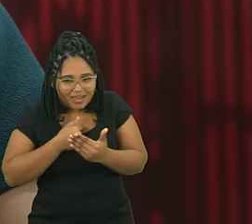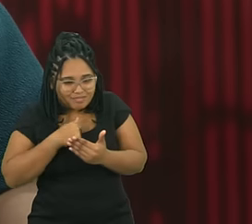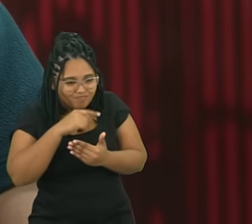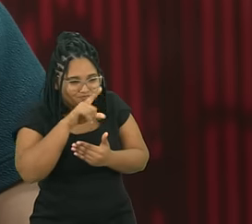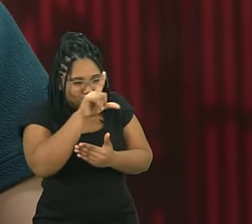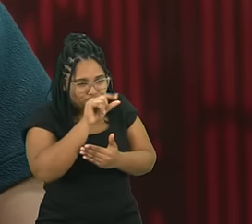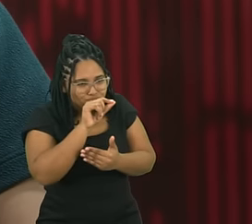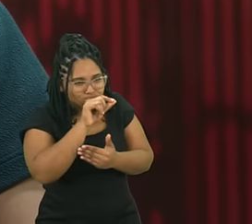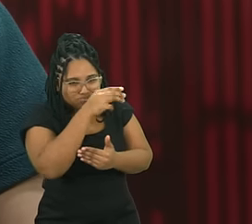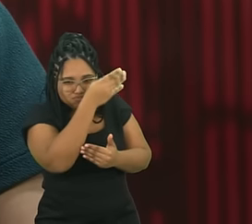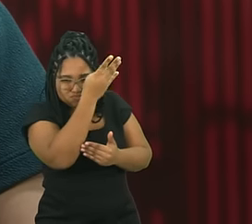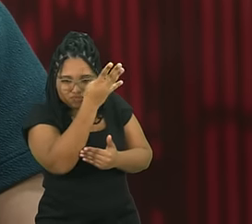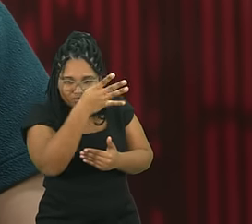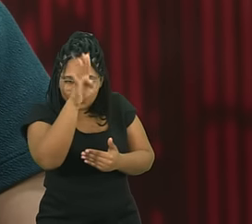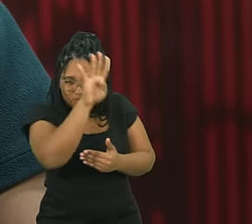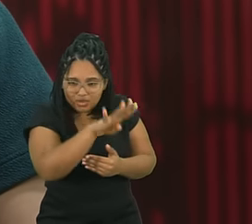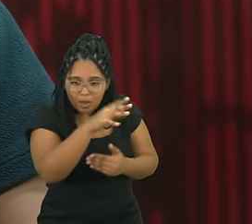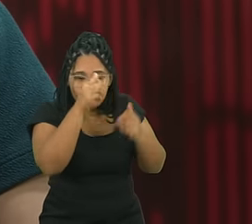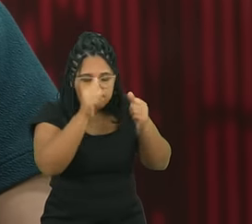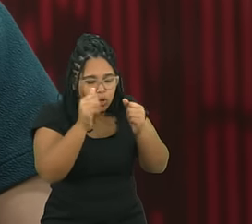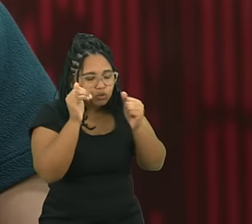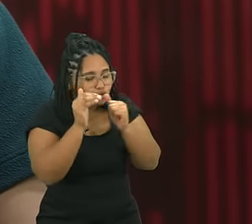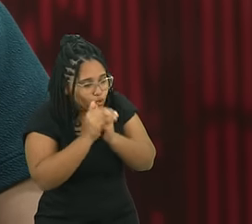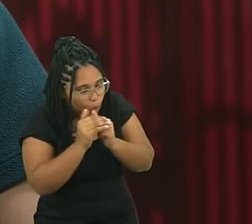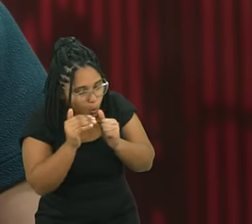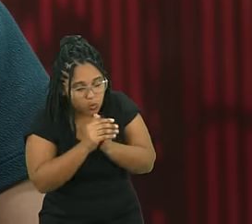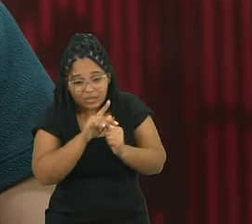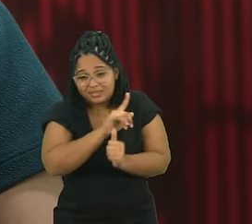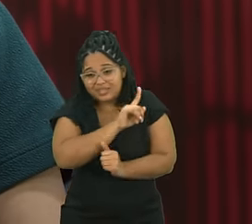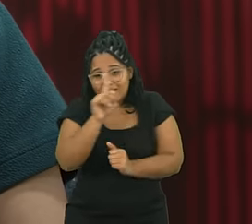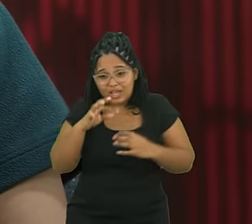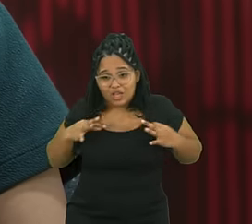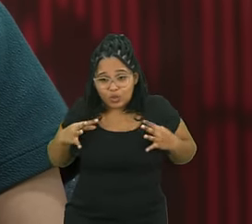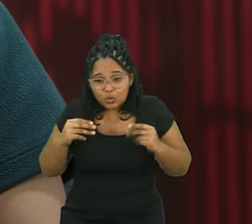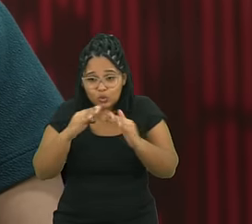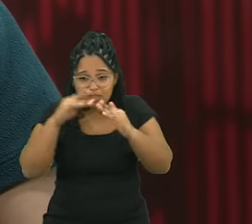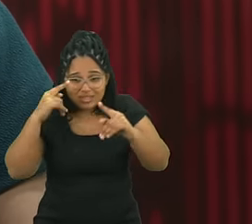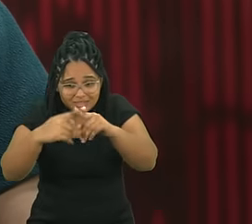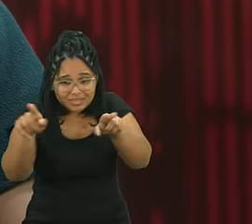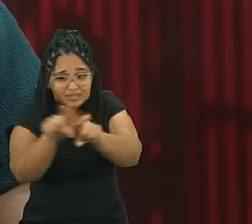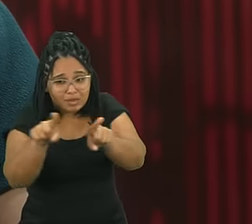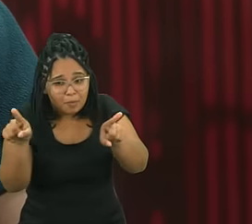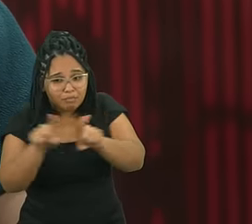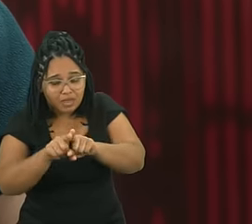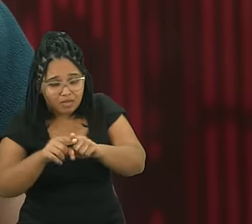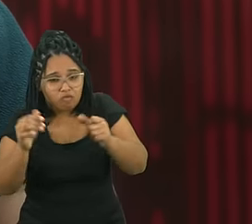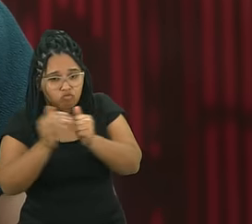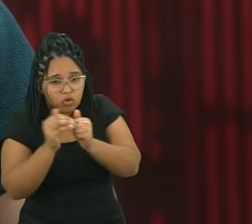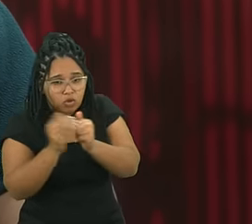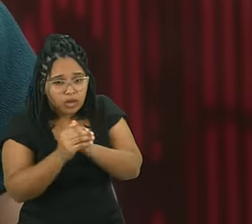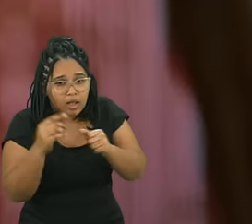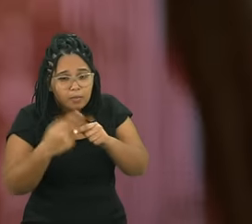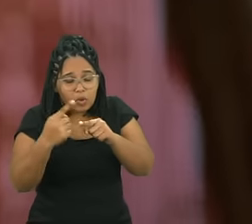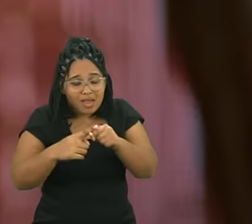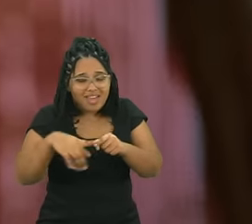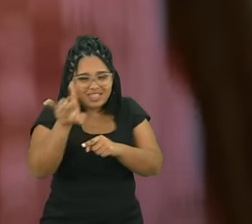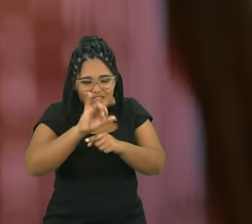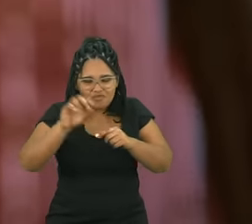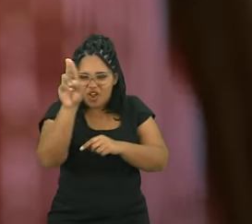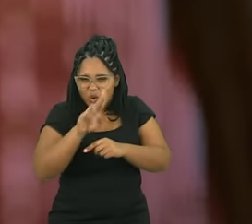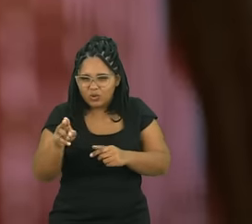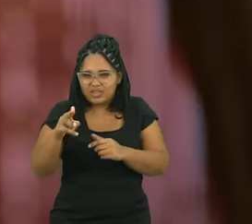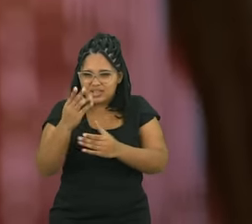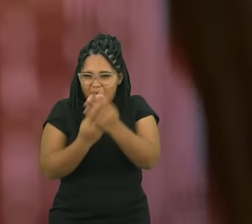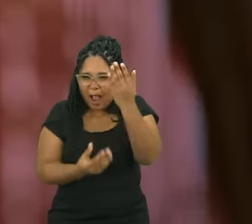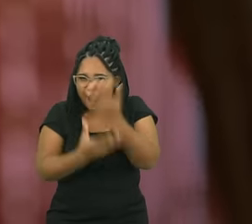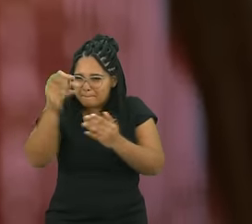dele. Então você pode orar daí, e toda a igreja já está orando, para que Deus venha usar a mão dos médicos, para que